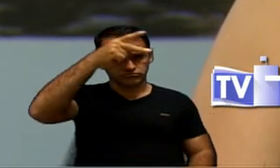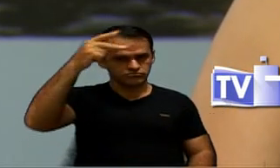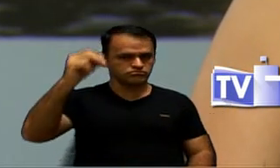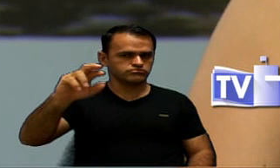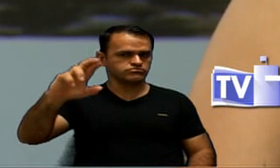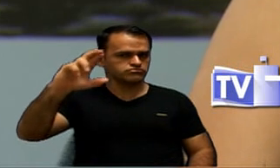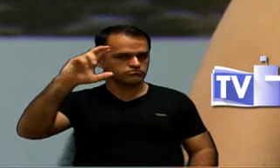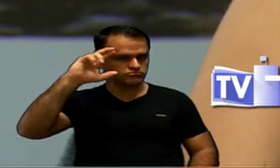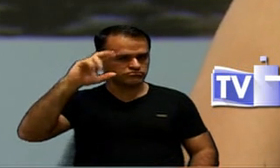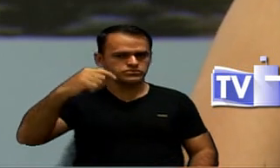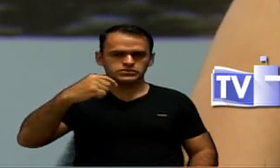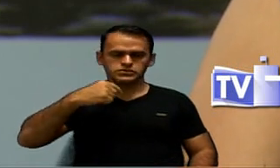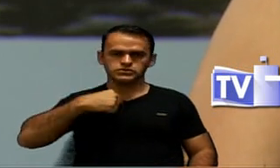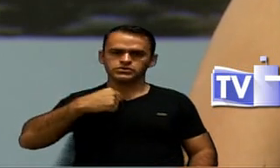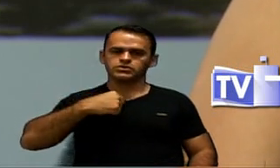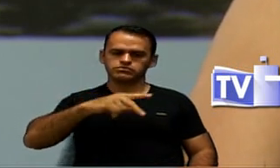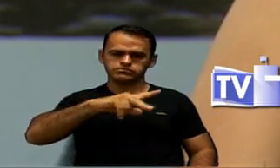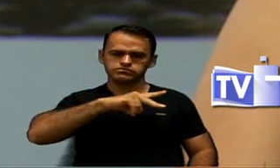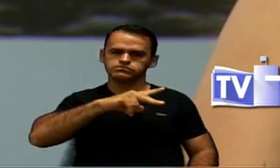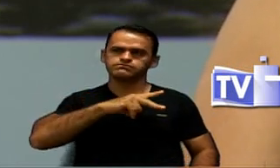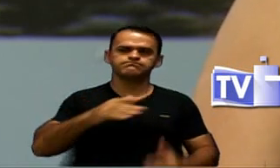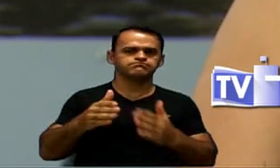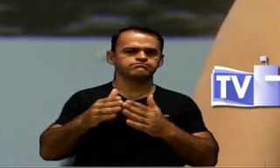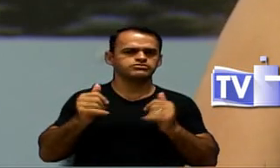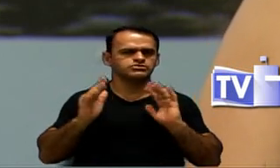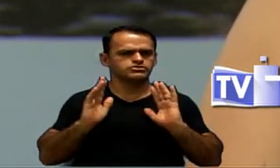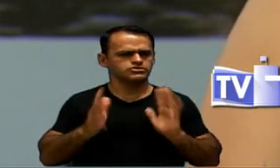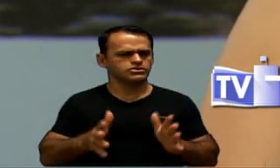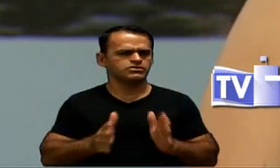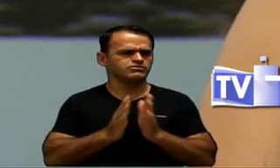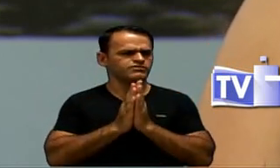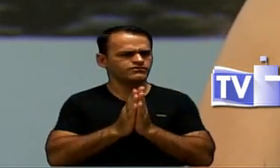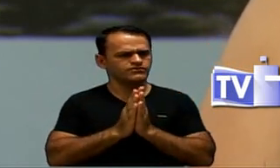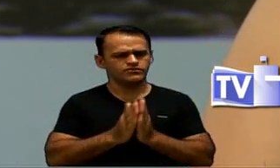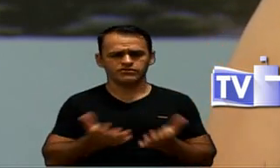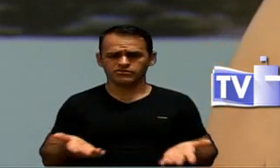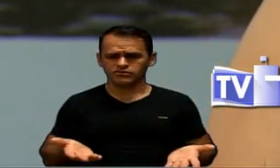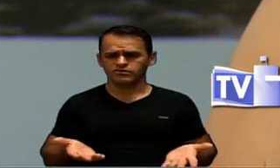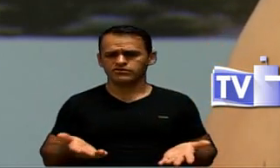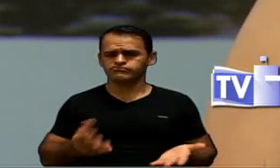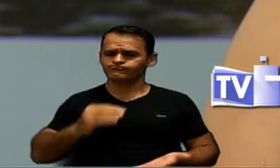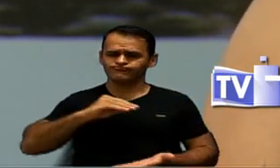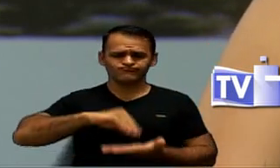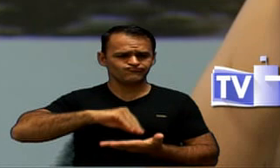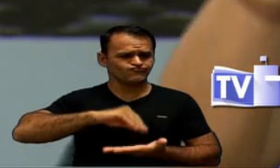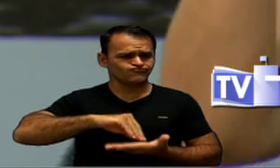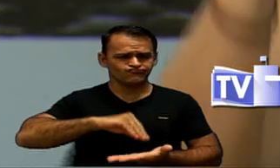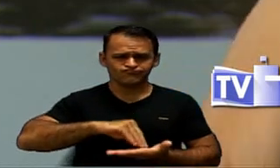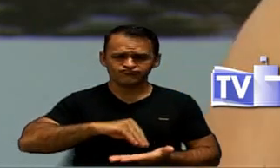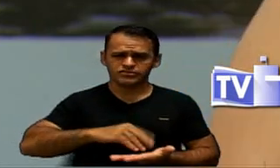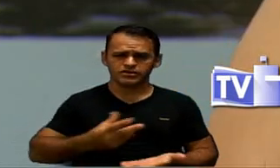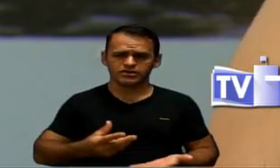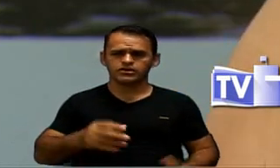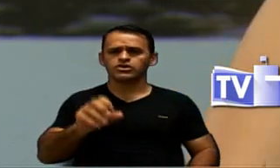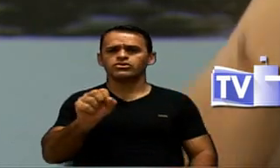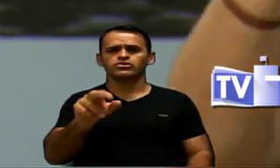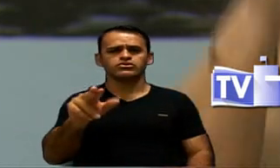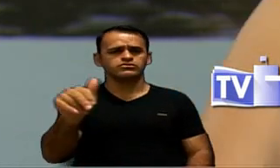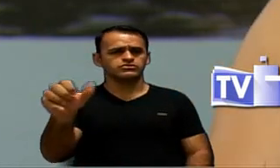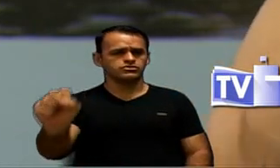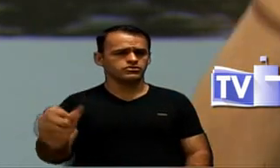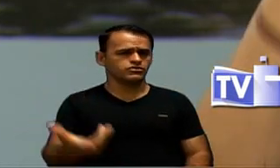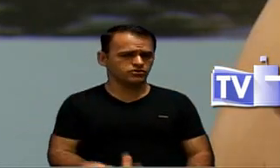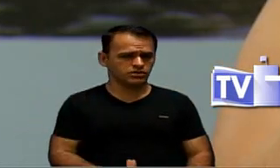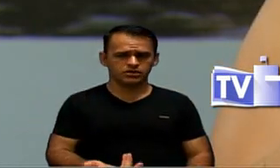ele nos bastidores, e ele viu com bons olhos, que faça isso, porque está faltando. Política do SUAS, a RH,